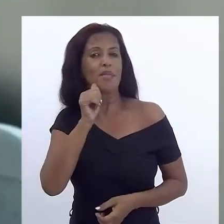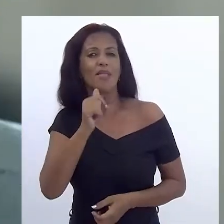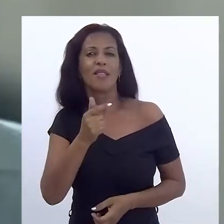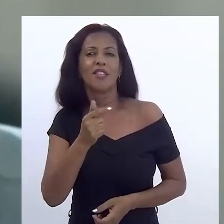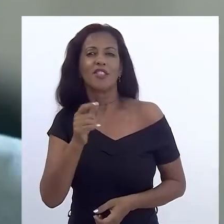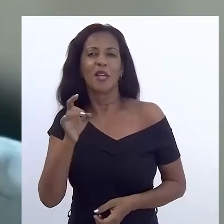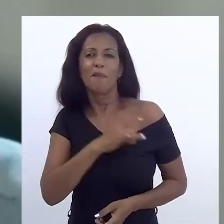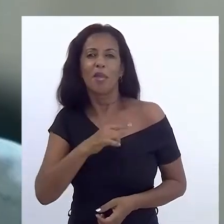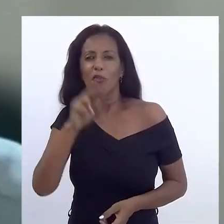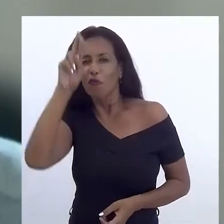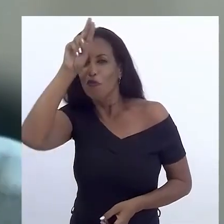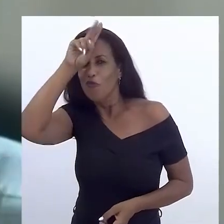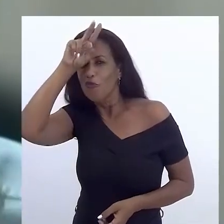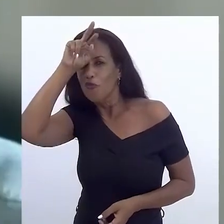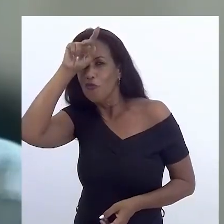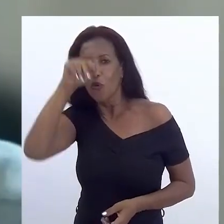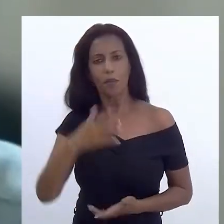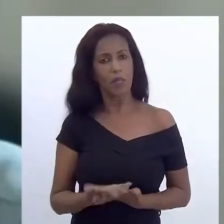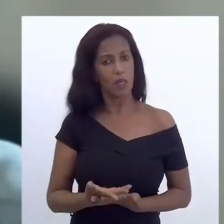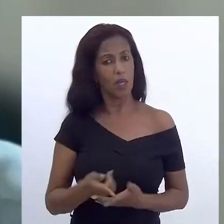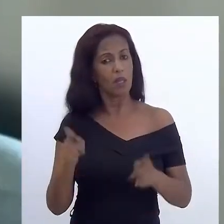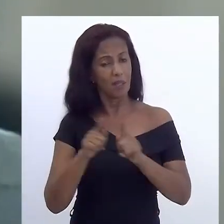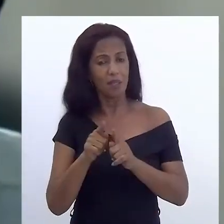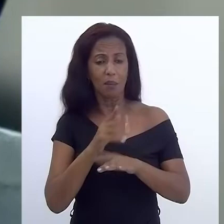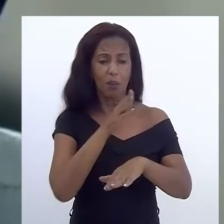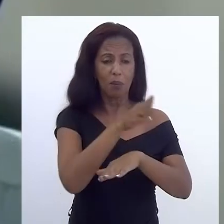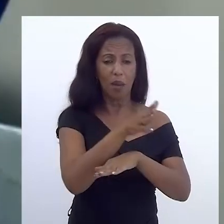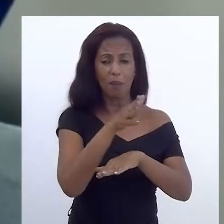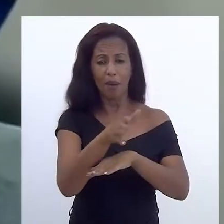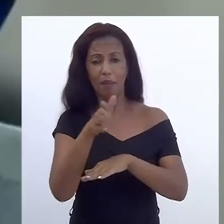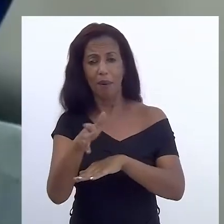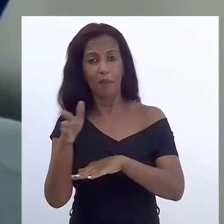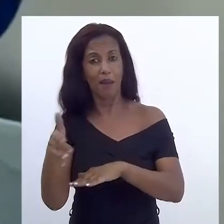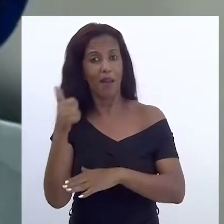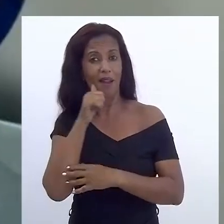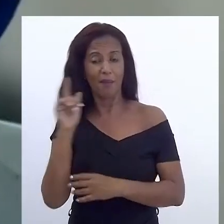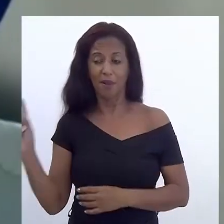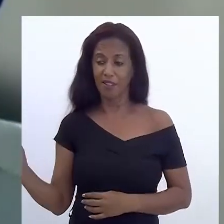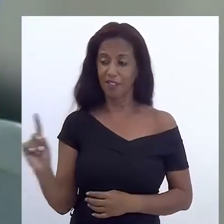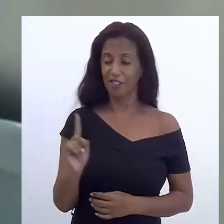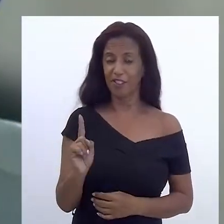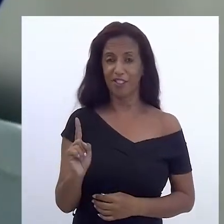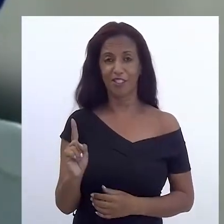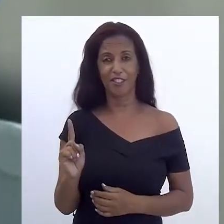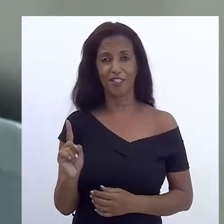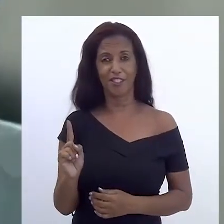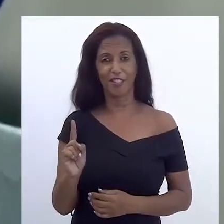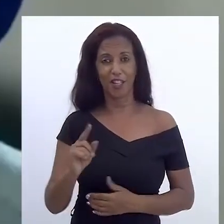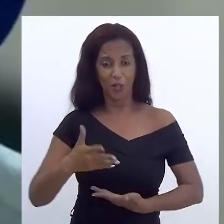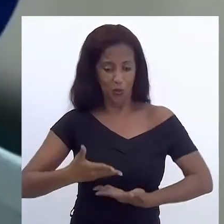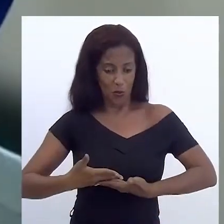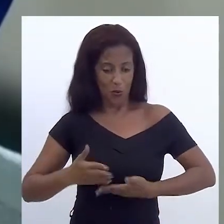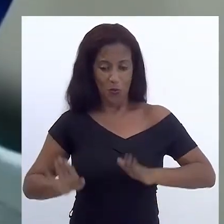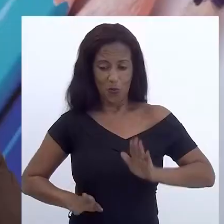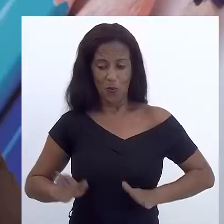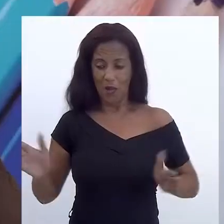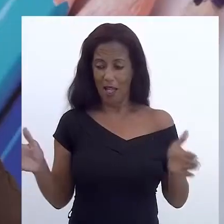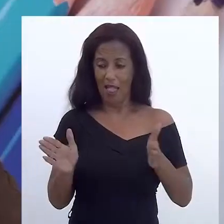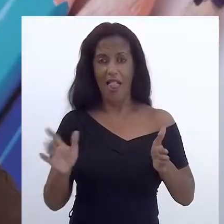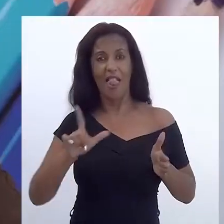e tudo quanto era animal, e que em poucas sessões também, um dia assustou a mãe chegando com um lagarto na mão.